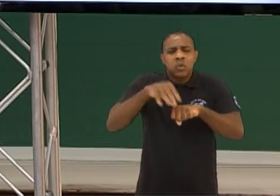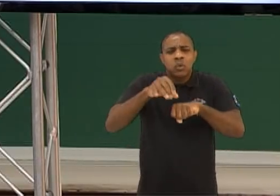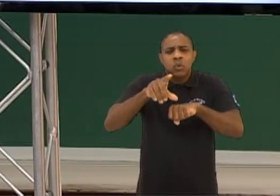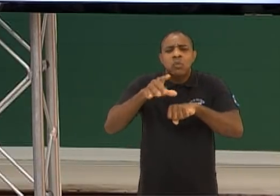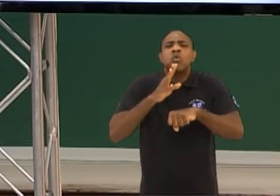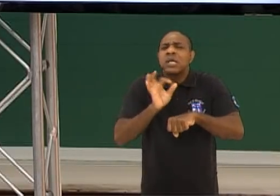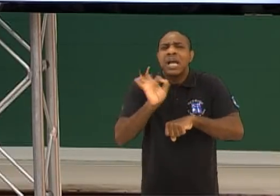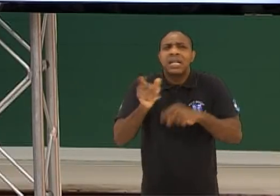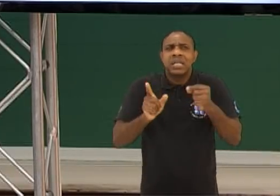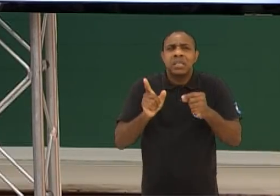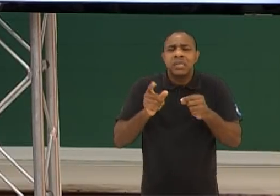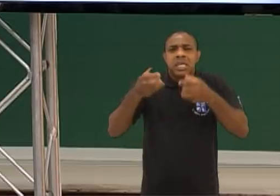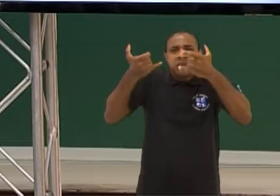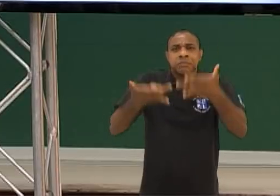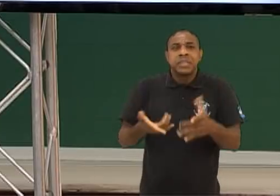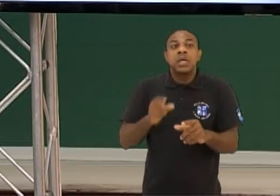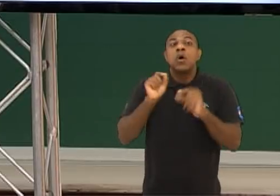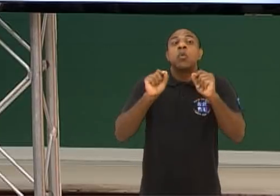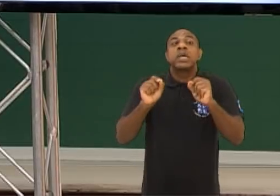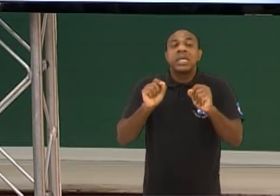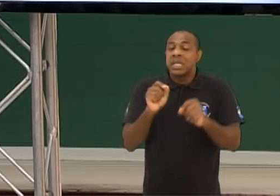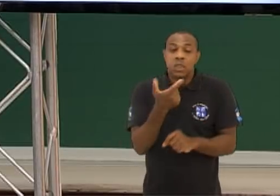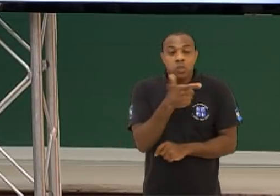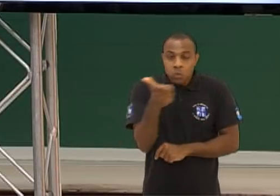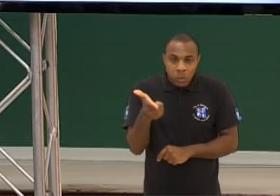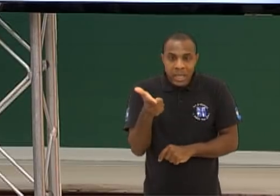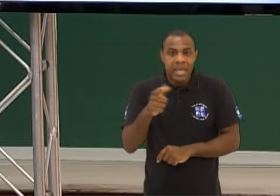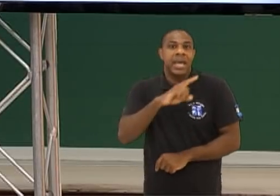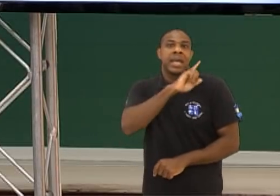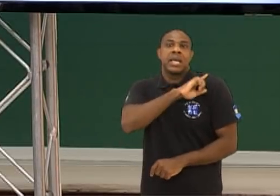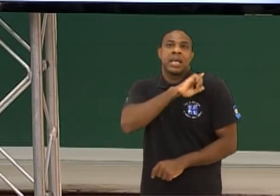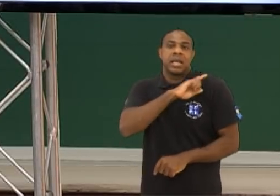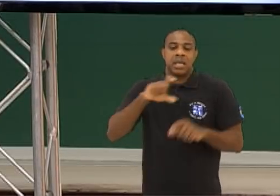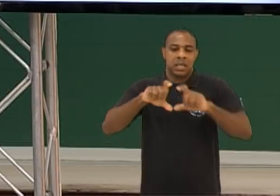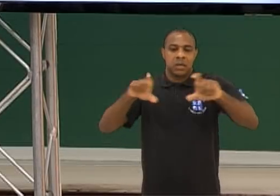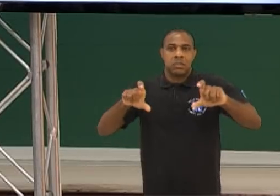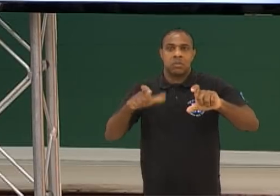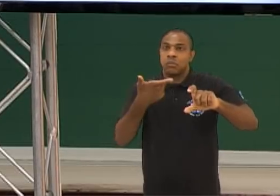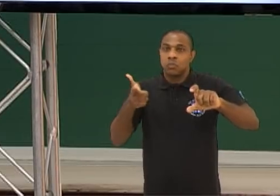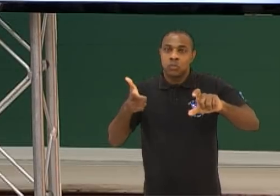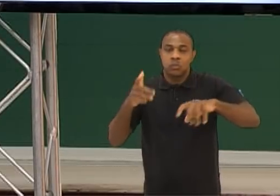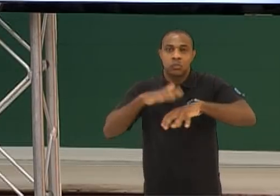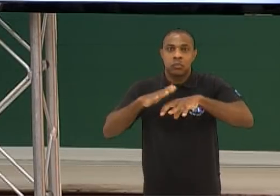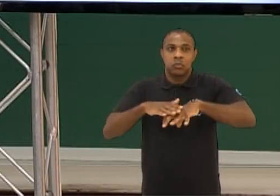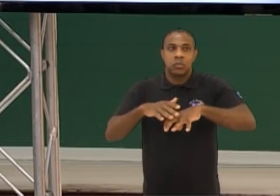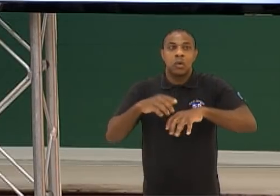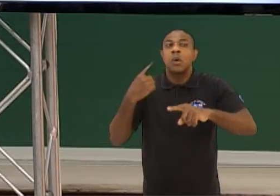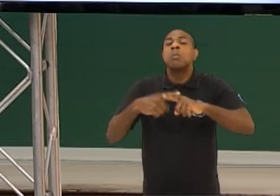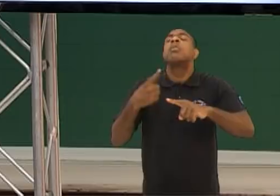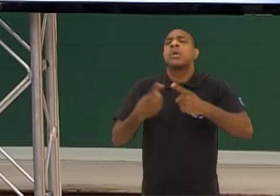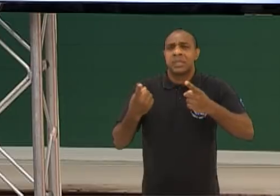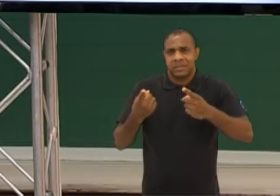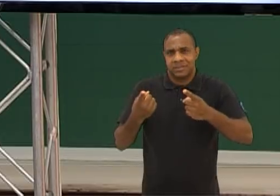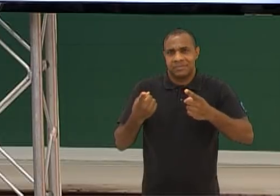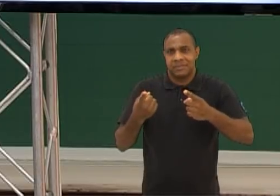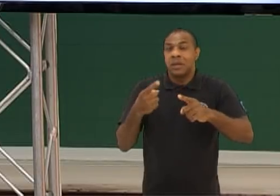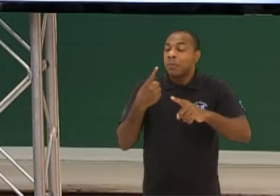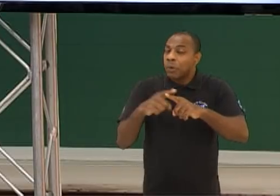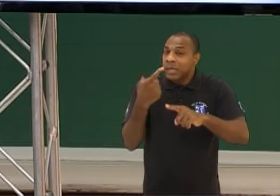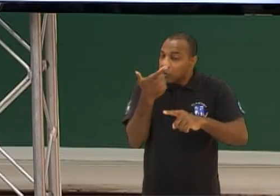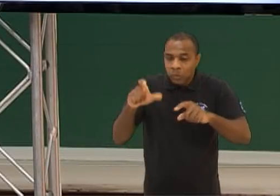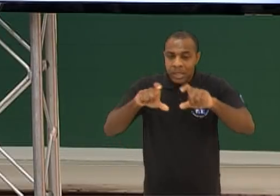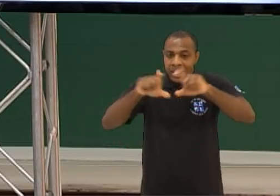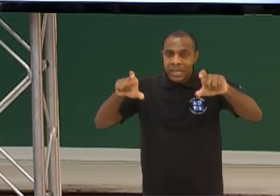explique, porque não é, já está escrito que não são equações essas 2, mas eu quero o porquê disso. Eu vou dar um tempinho para